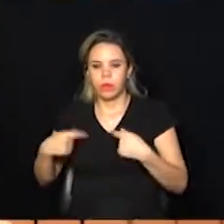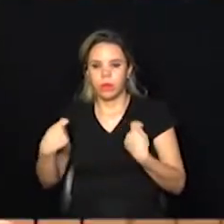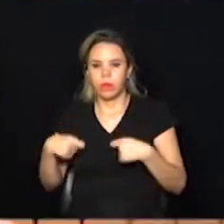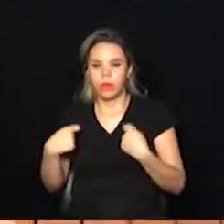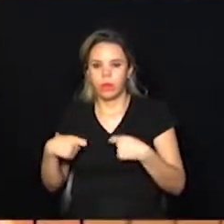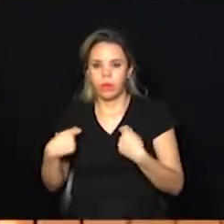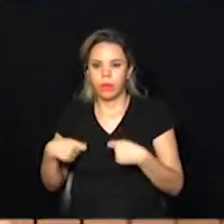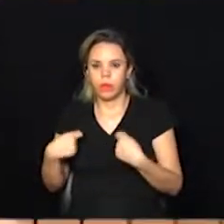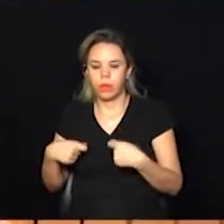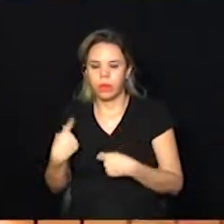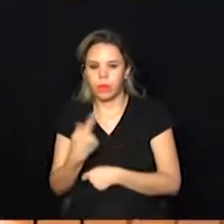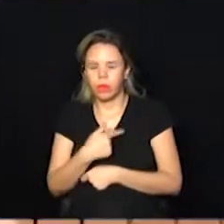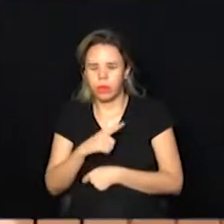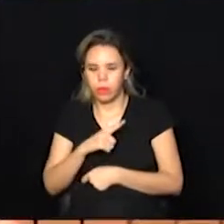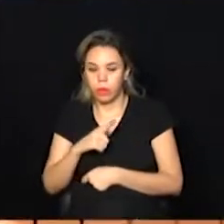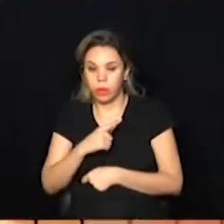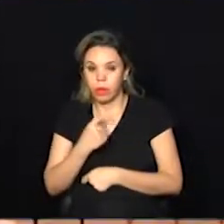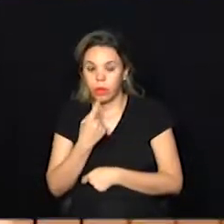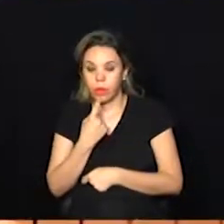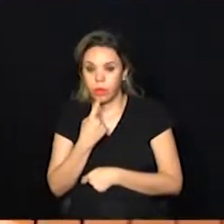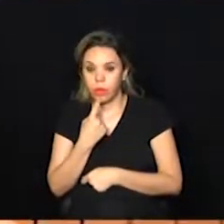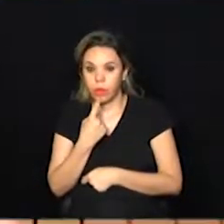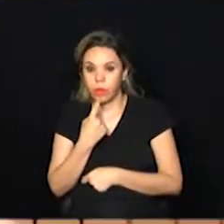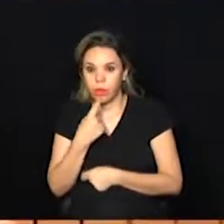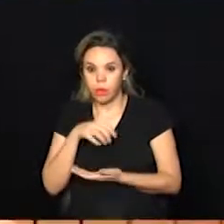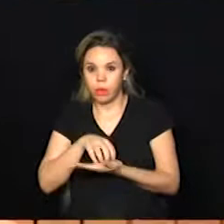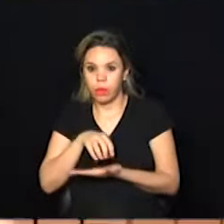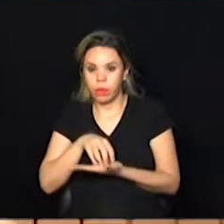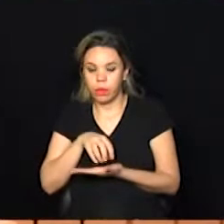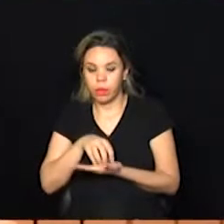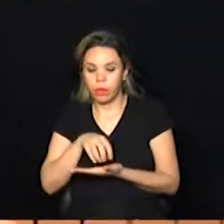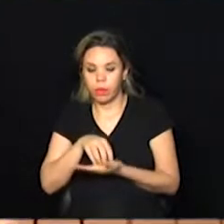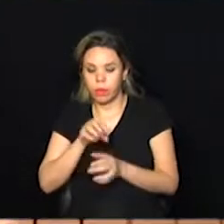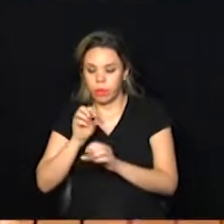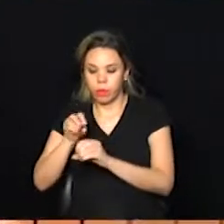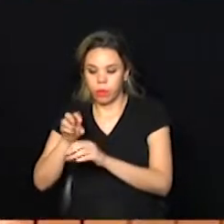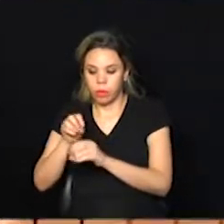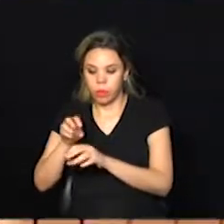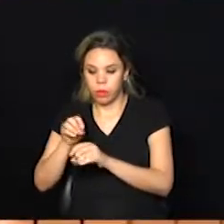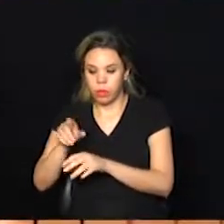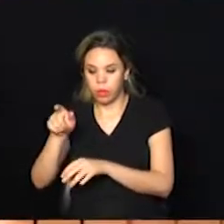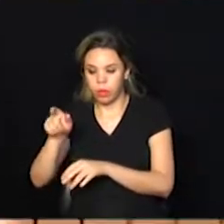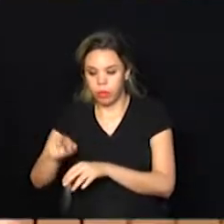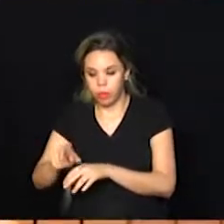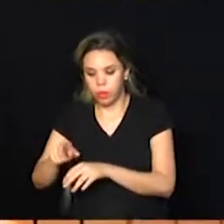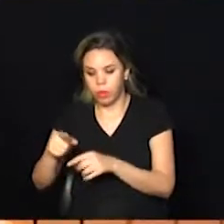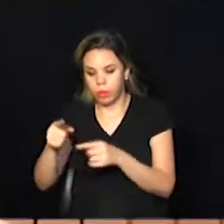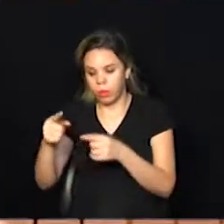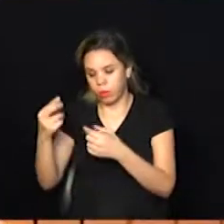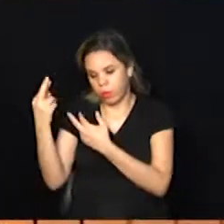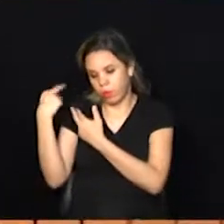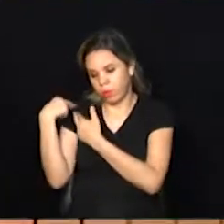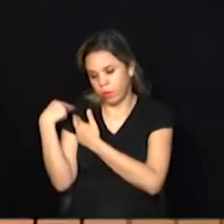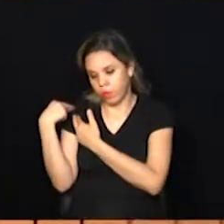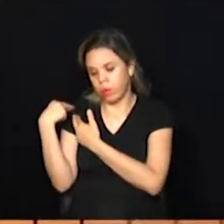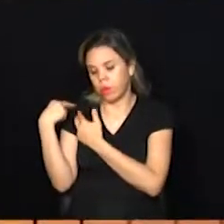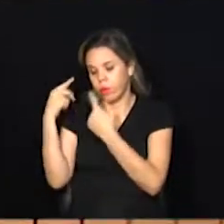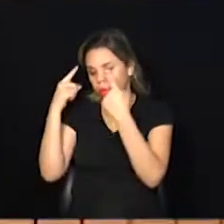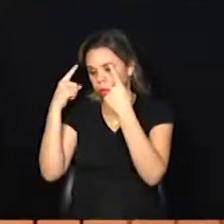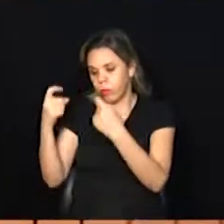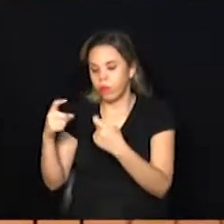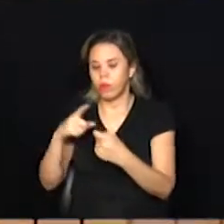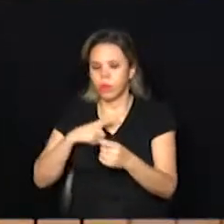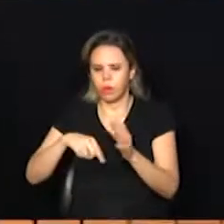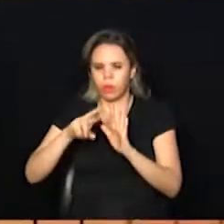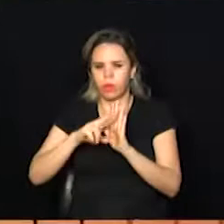necessidade de nós termos em Campinas um centro de reeducação do autor de violência. Né? Existem normativas